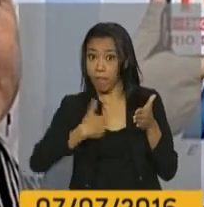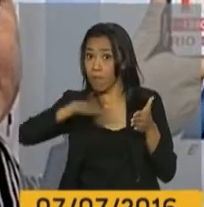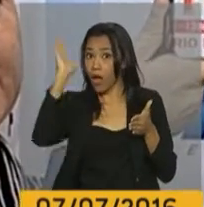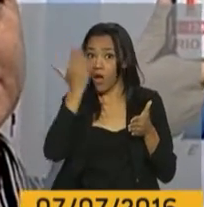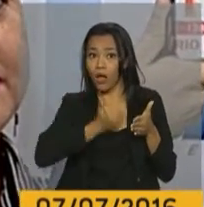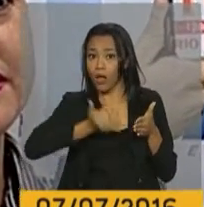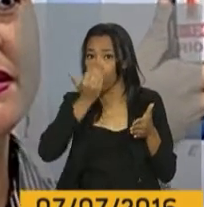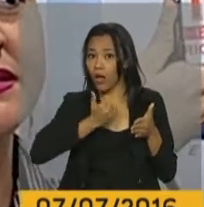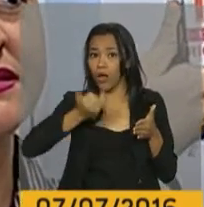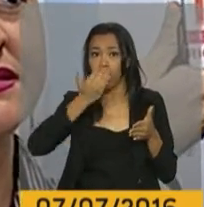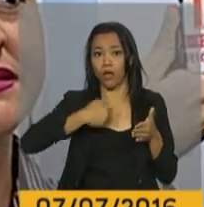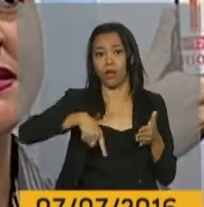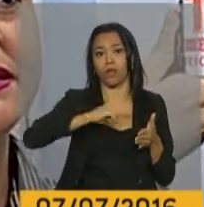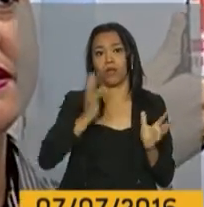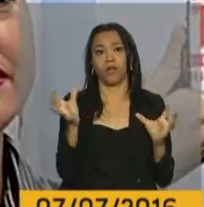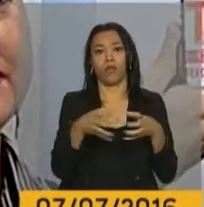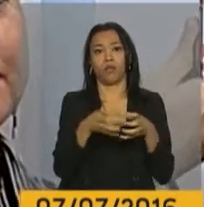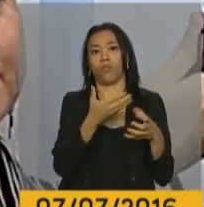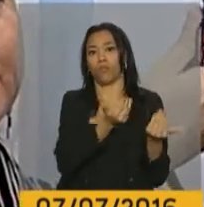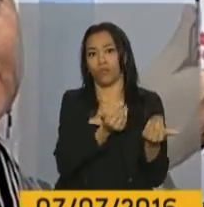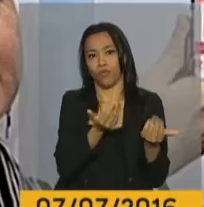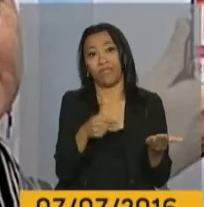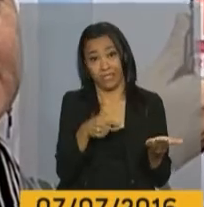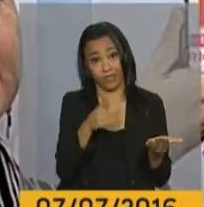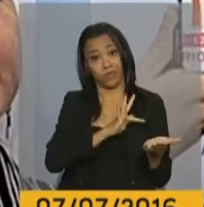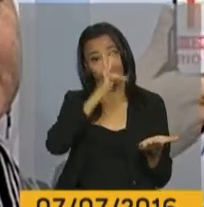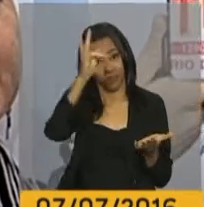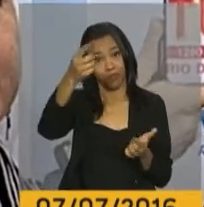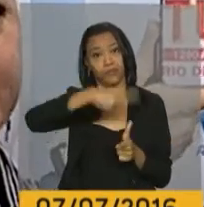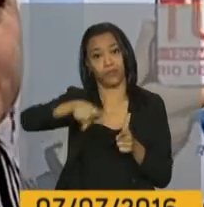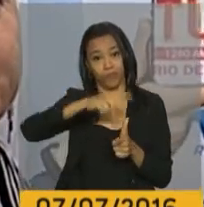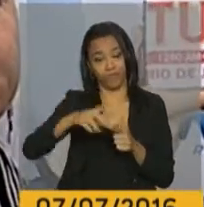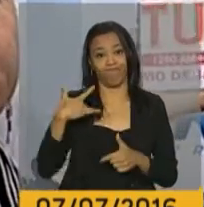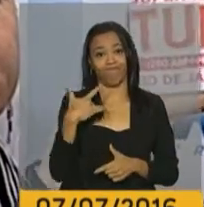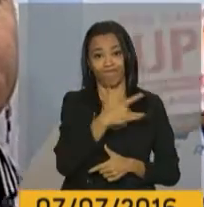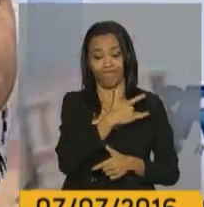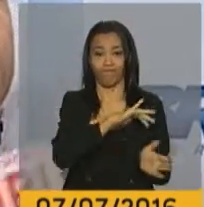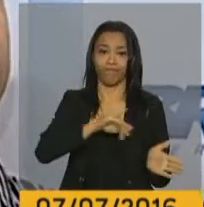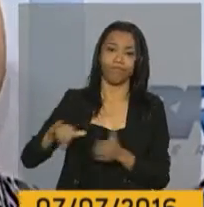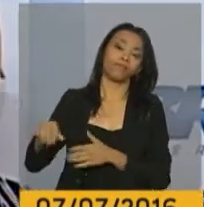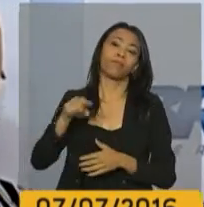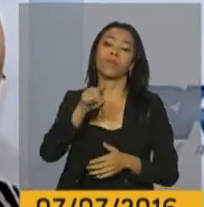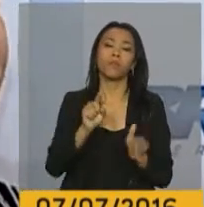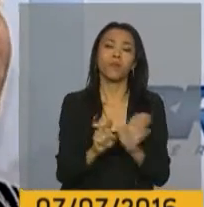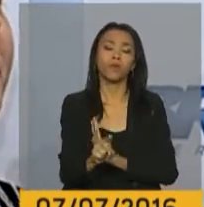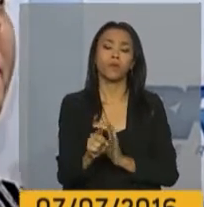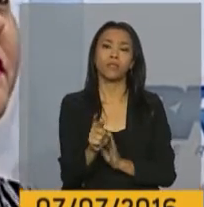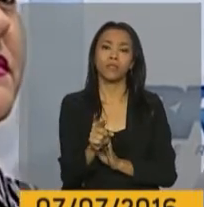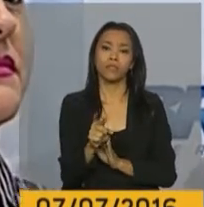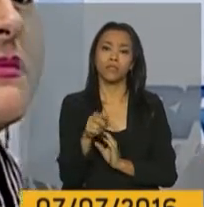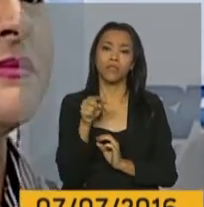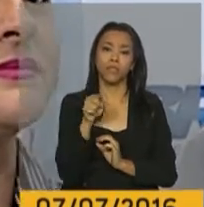pelos jovens e isso vai afetar a saúde de todos eles no futuro são custos maiores de